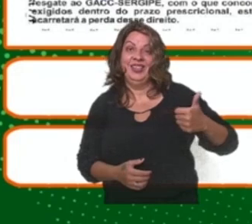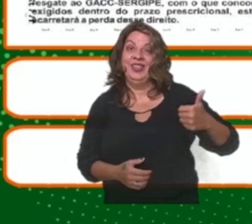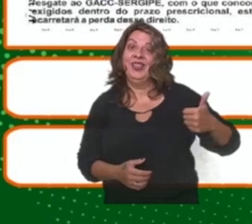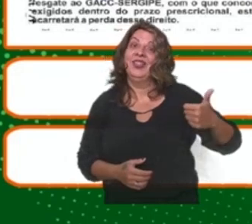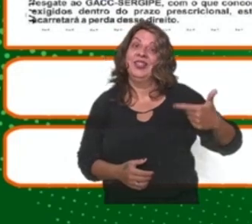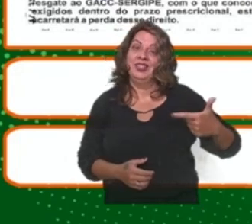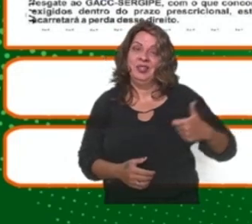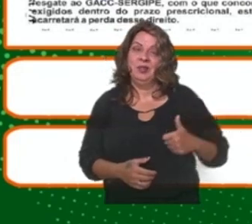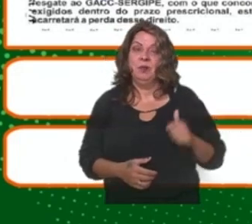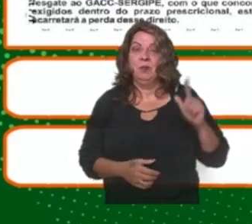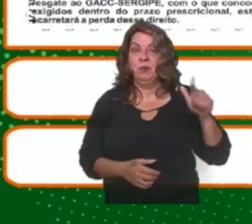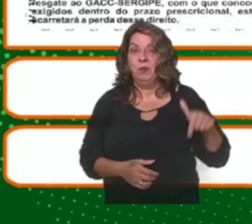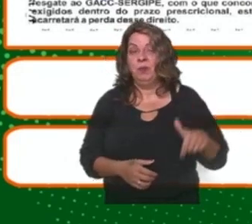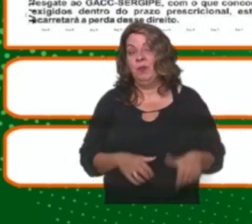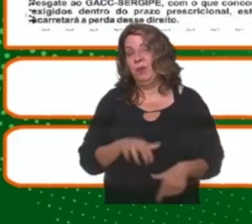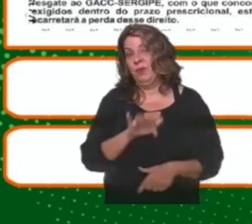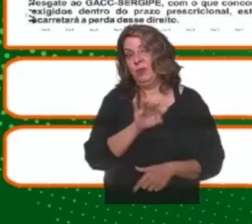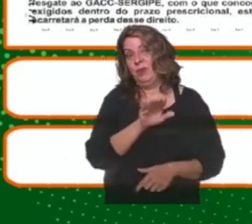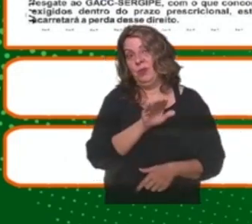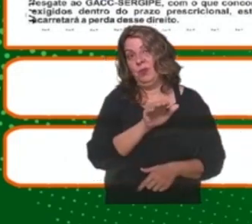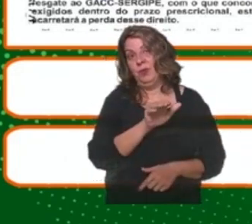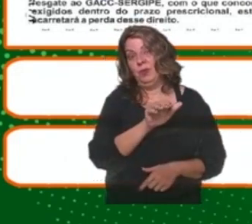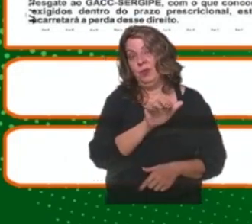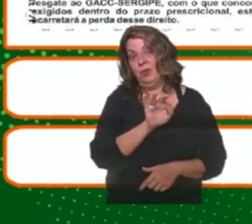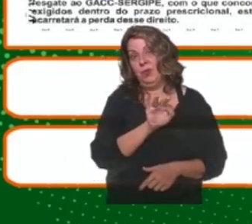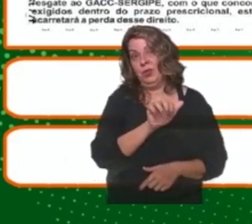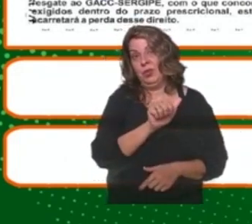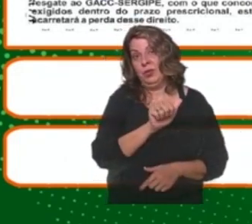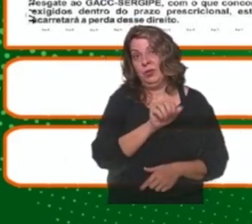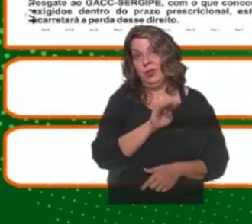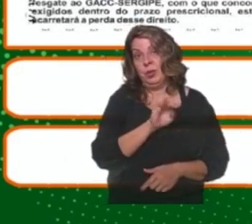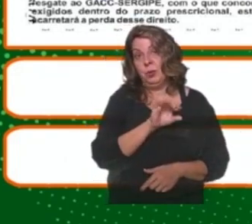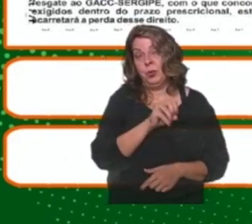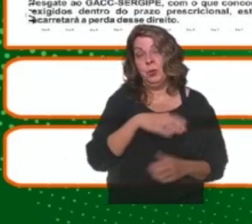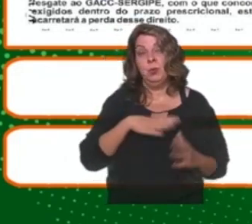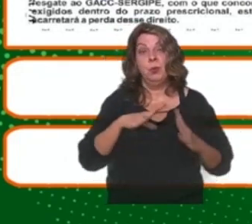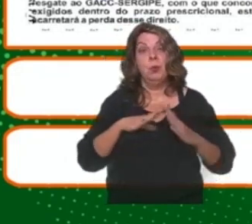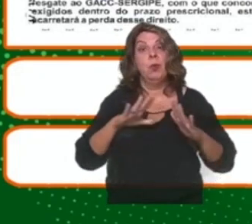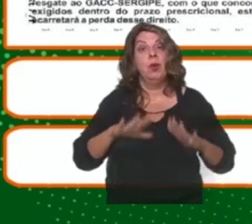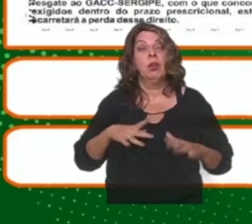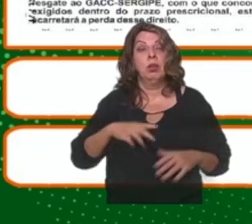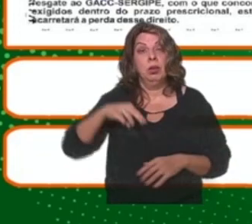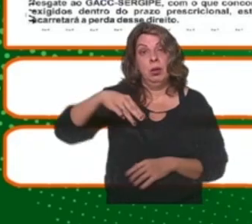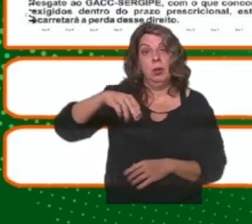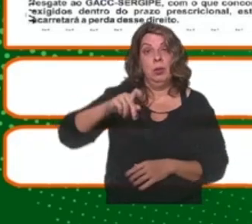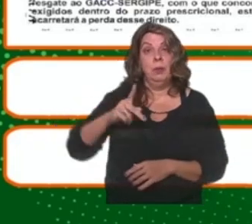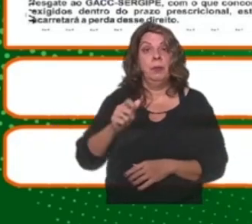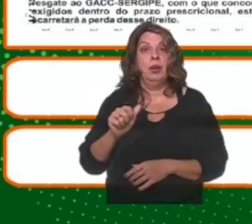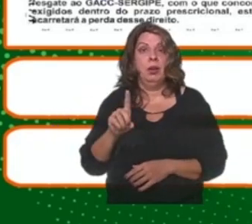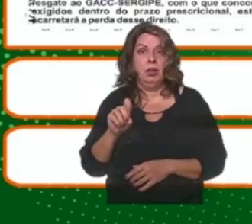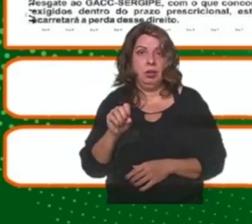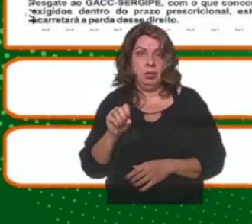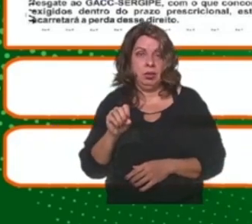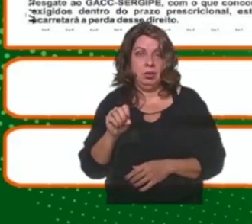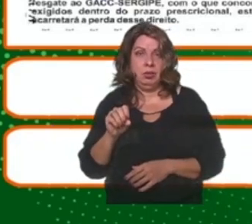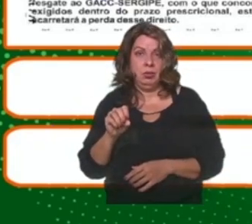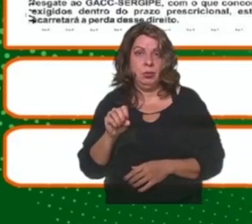092112, numeração do Fábio Menezes Santos, mora em Malhada dos Bois, adquiriu com Gisélia da Regional Neópolis. E